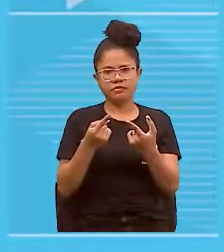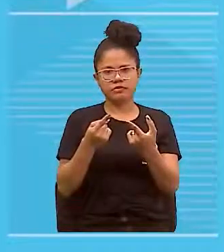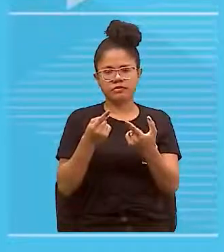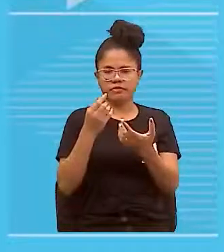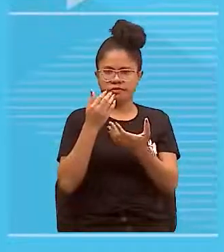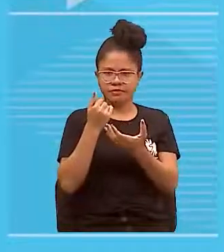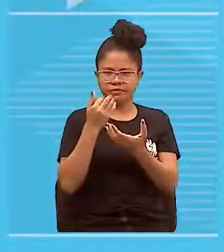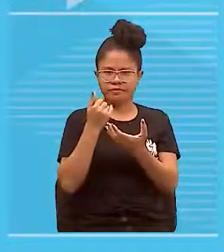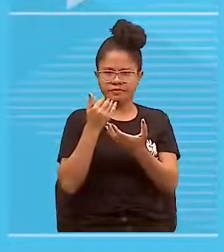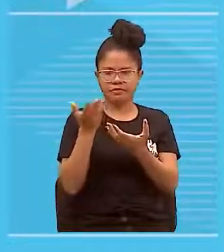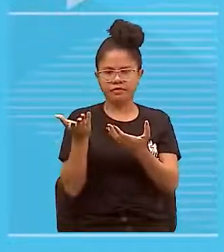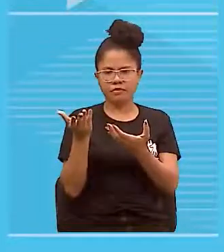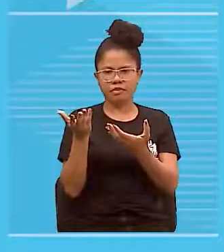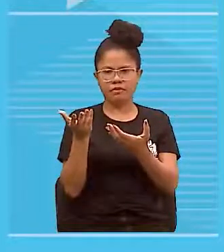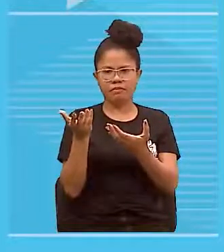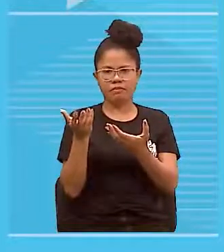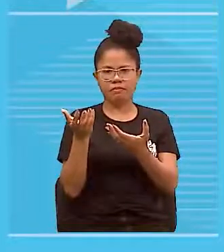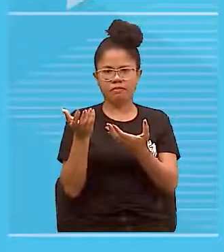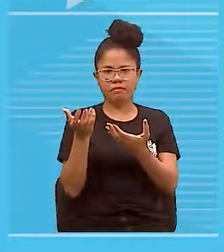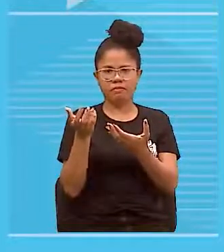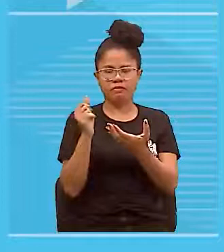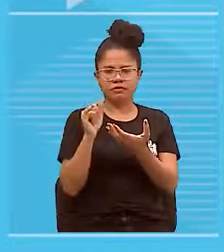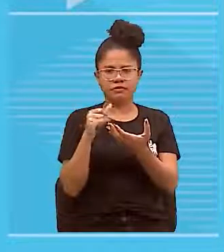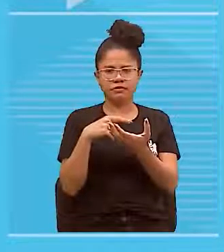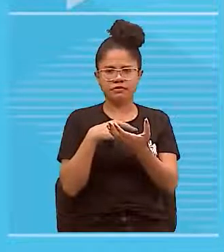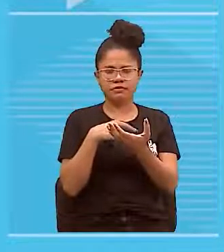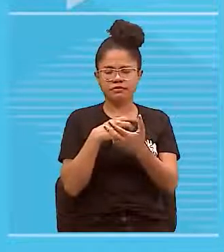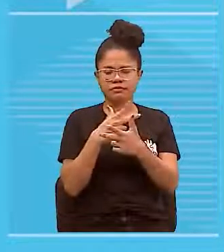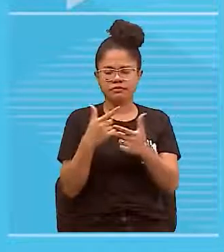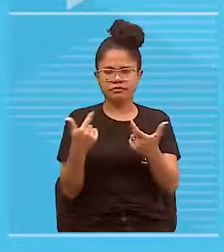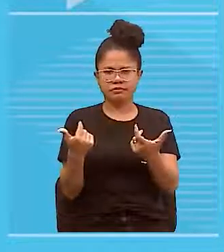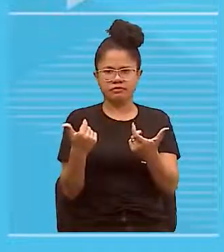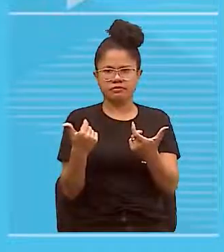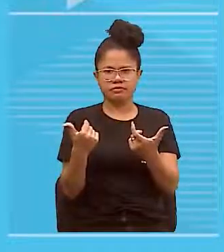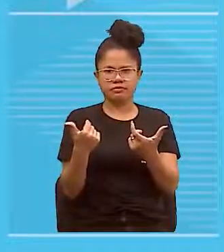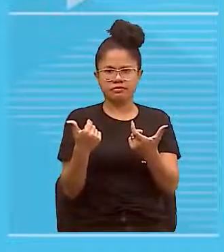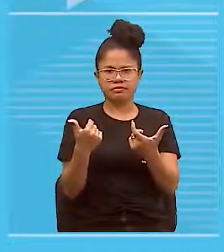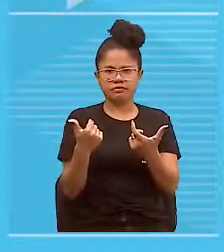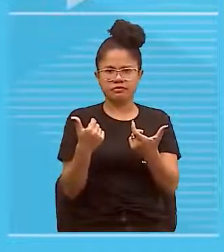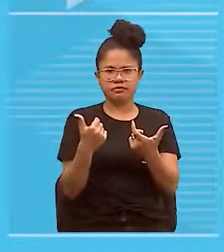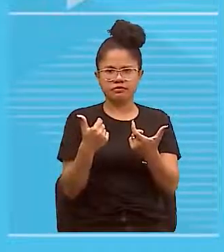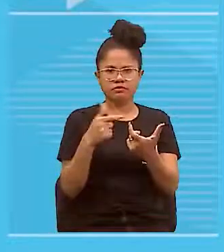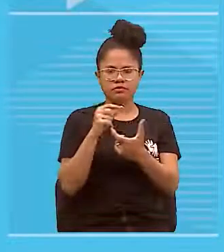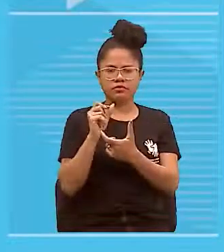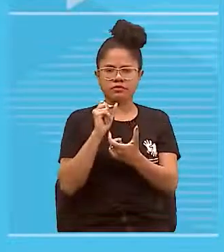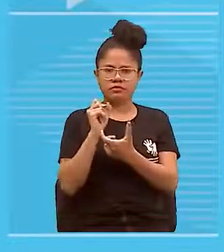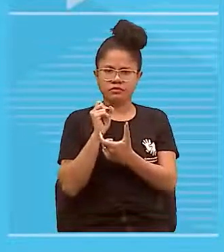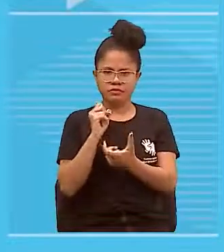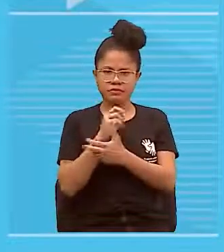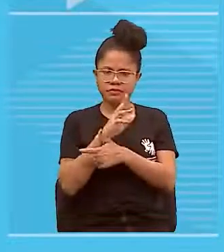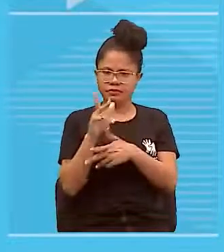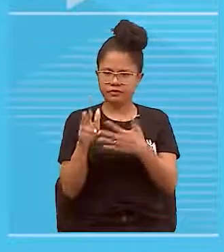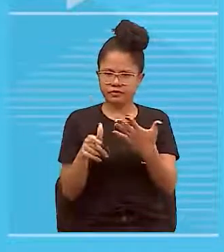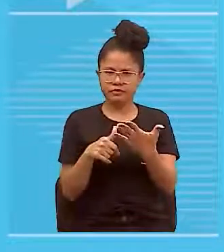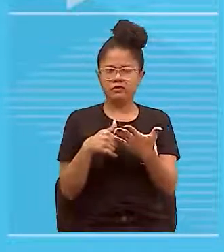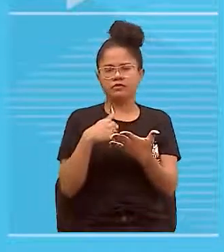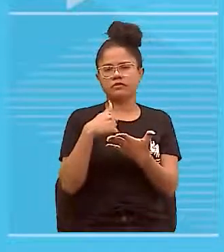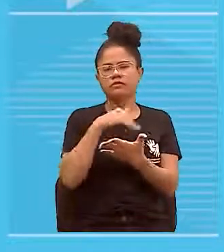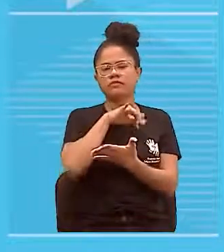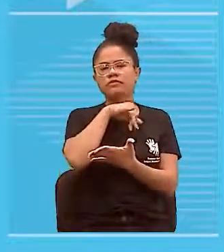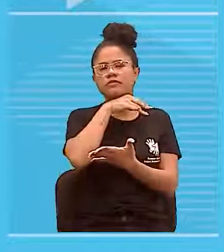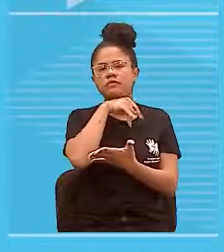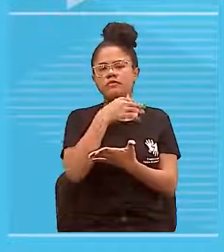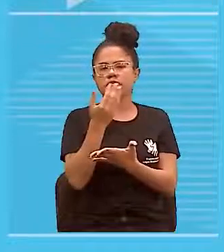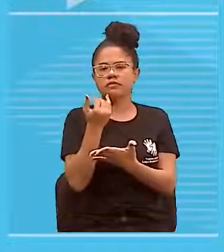essa manga. Então, quando eu tenho vários nichos se sobrepondo, ou seja, atividades de espécies distintas